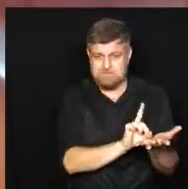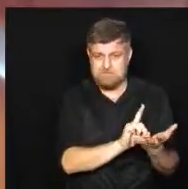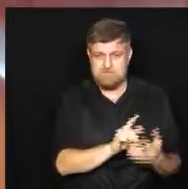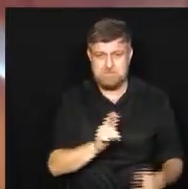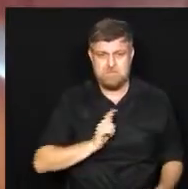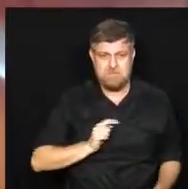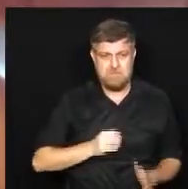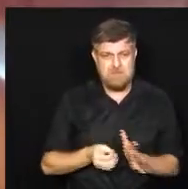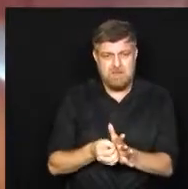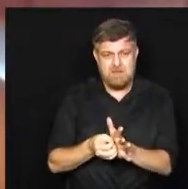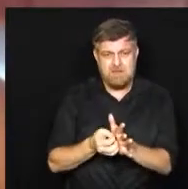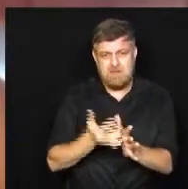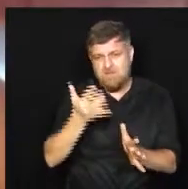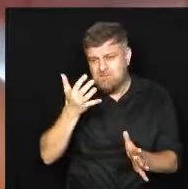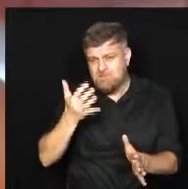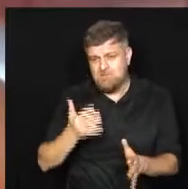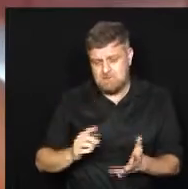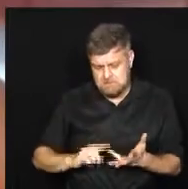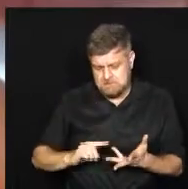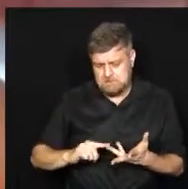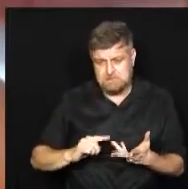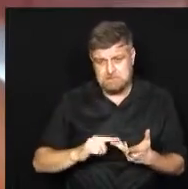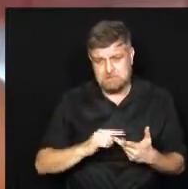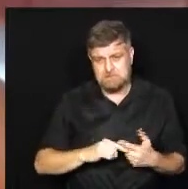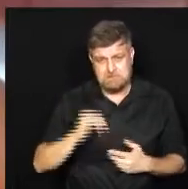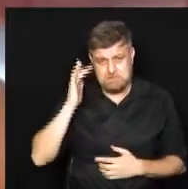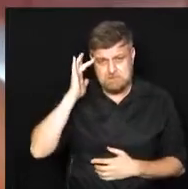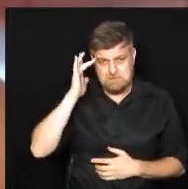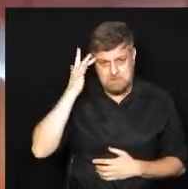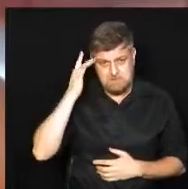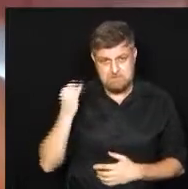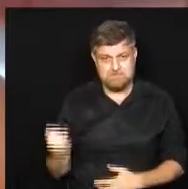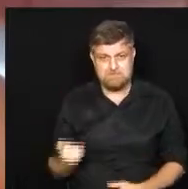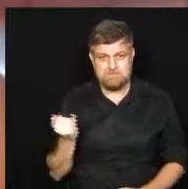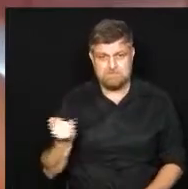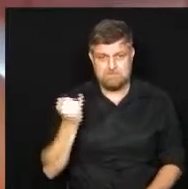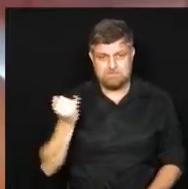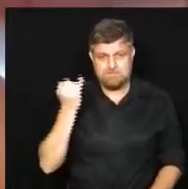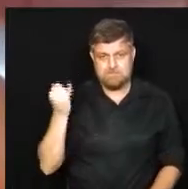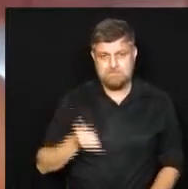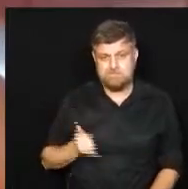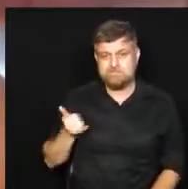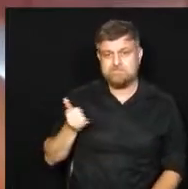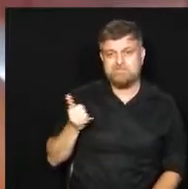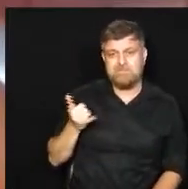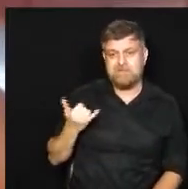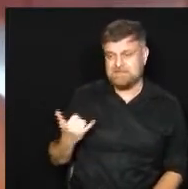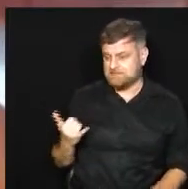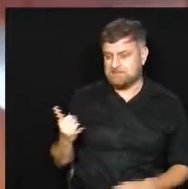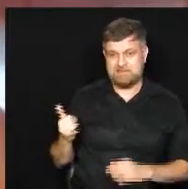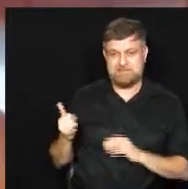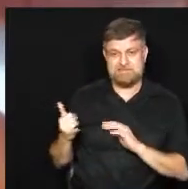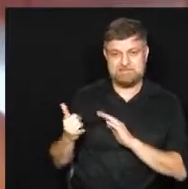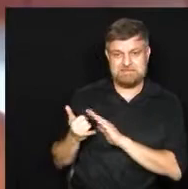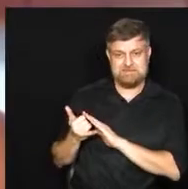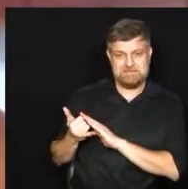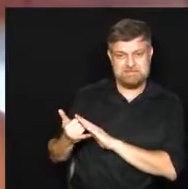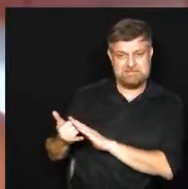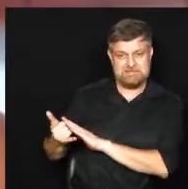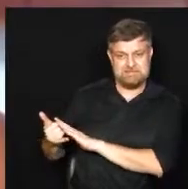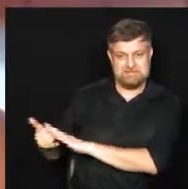Algumas questões, eu acho que é importante. Meu telefone está tocando, deixa eu colocar aqui para ele